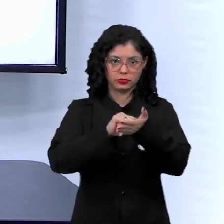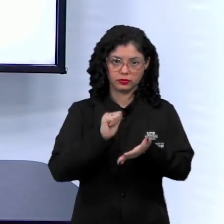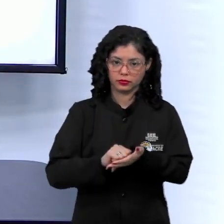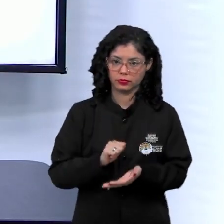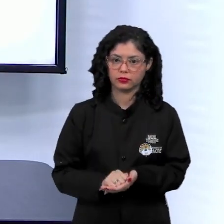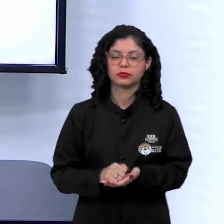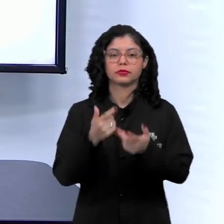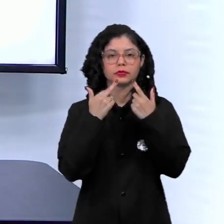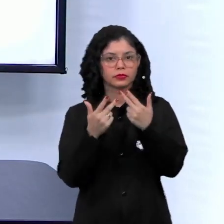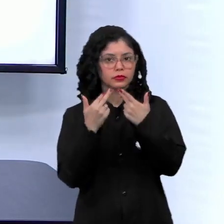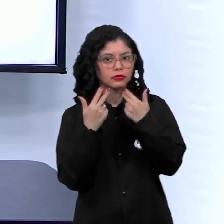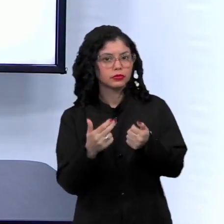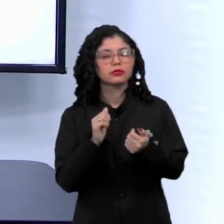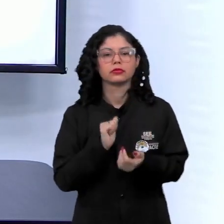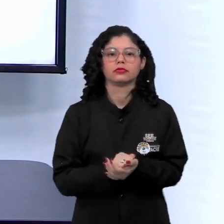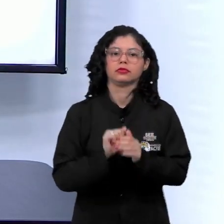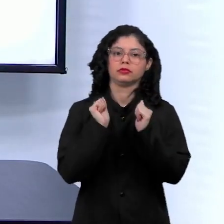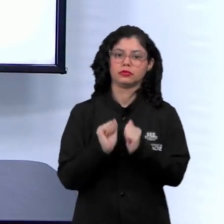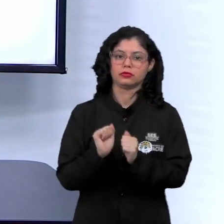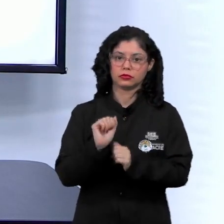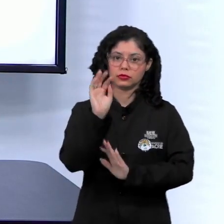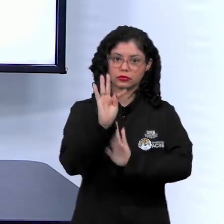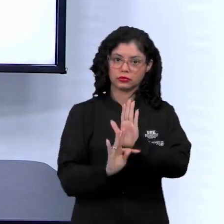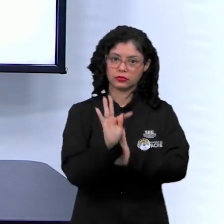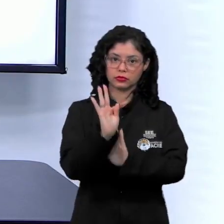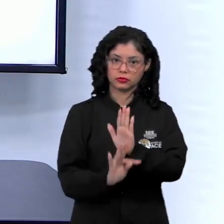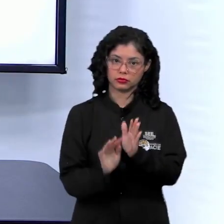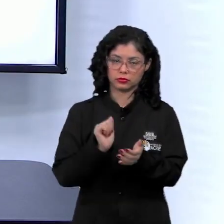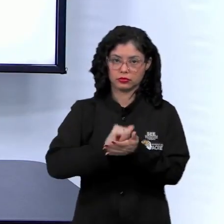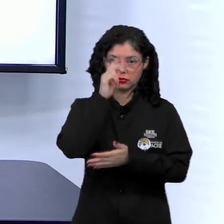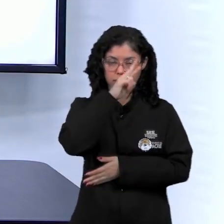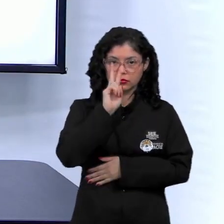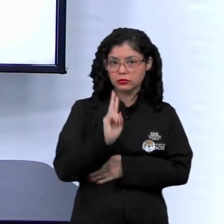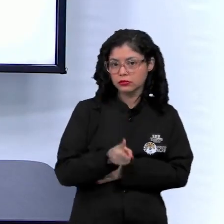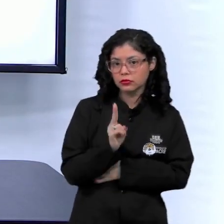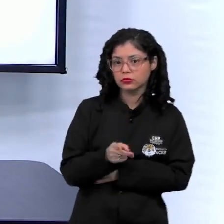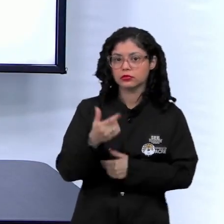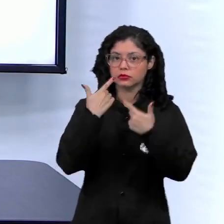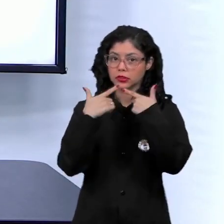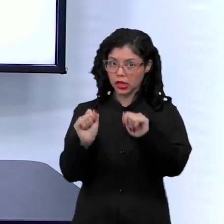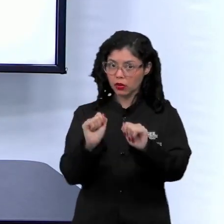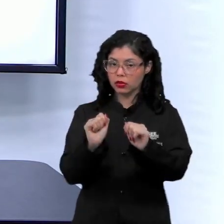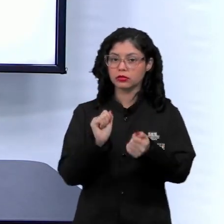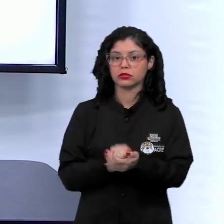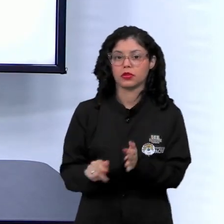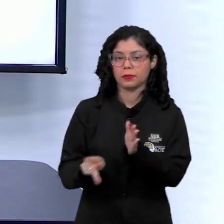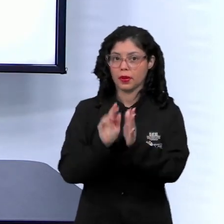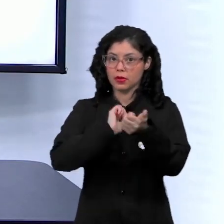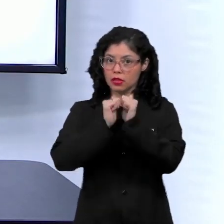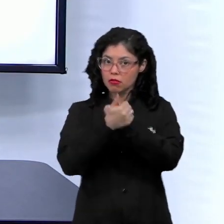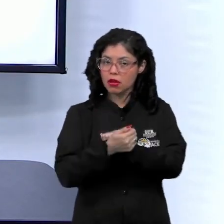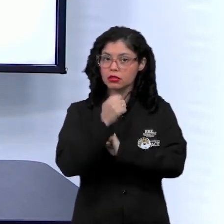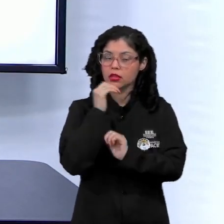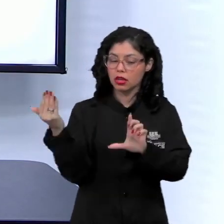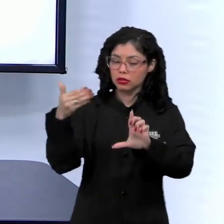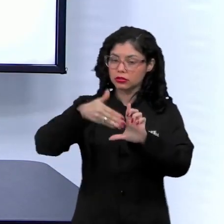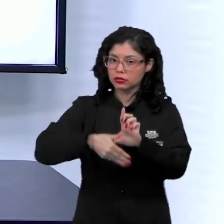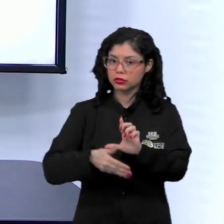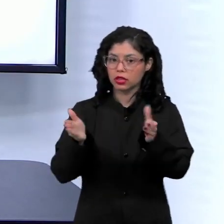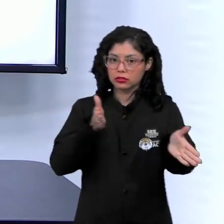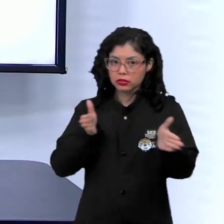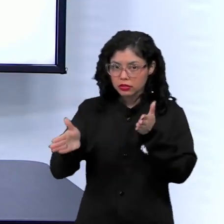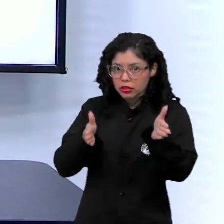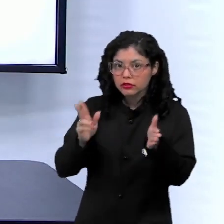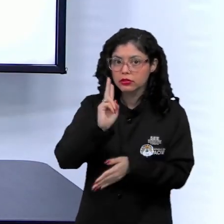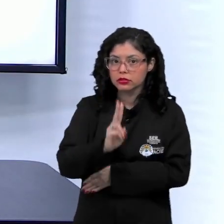uma notícia, pode escrever um texto. Lembrando sempre da linguagem adequada, acessível,